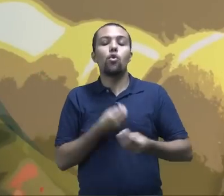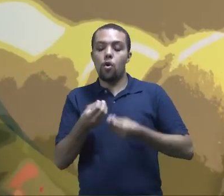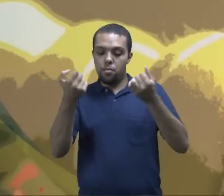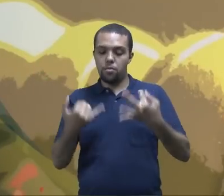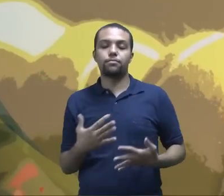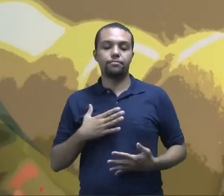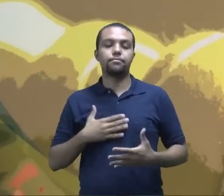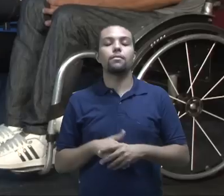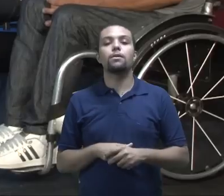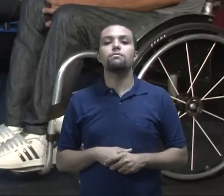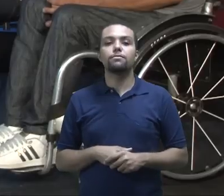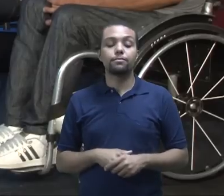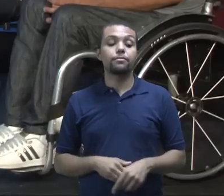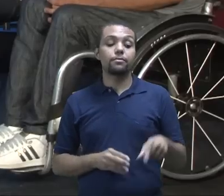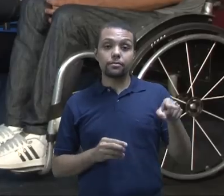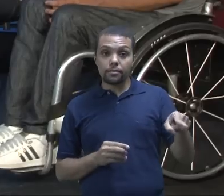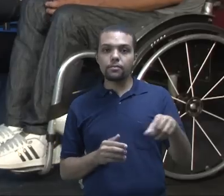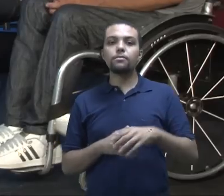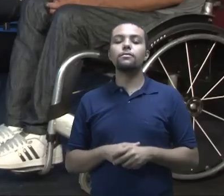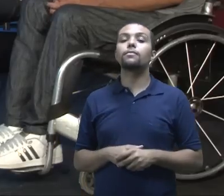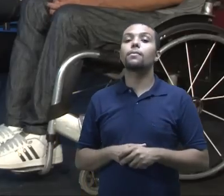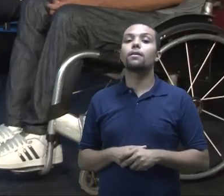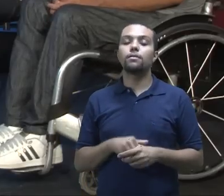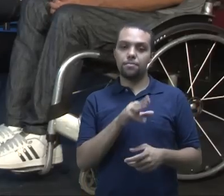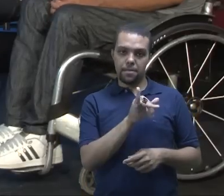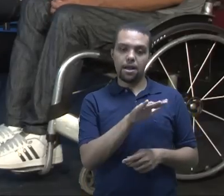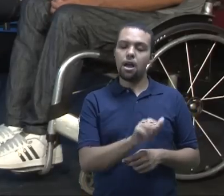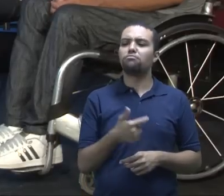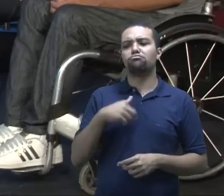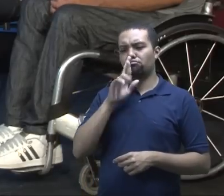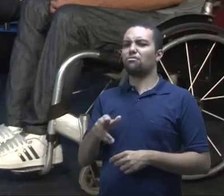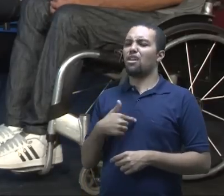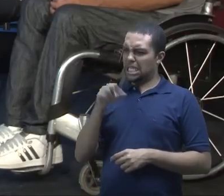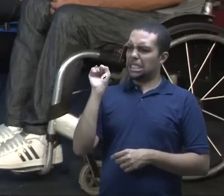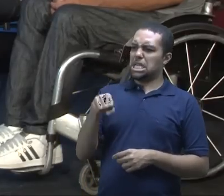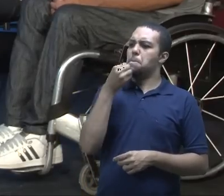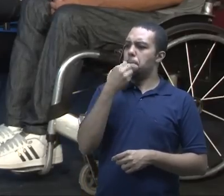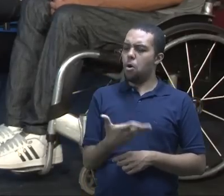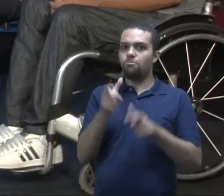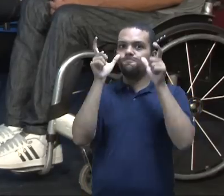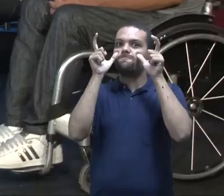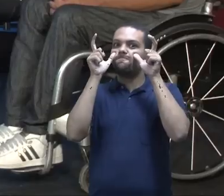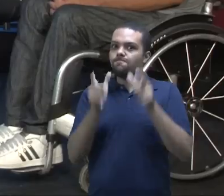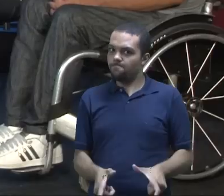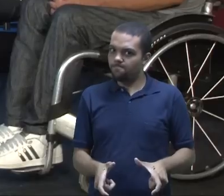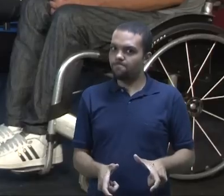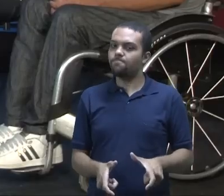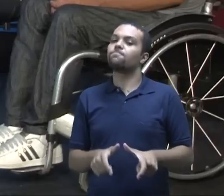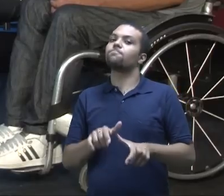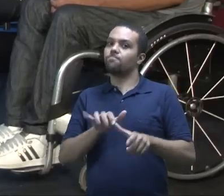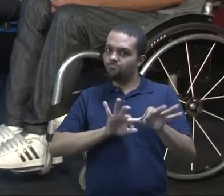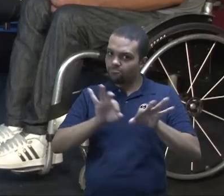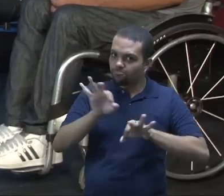nacionais? Me conta um pouquinho disso. Olha, é muito legal. Uhum. É super interessante, porque